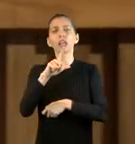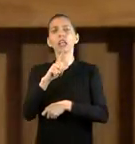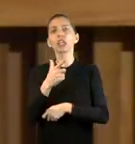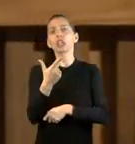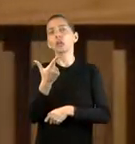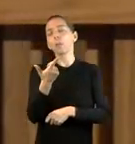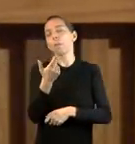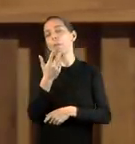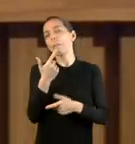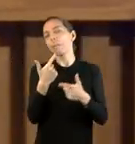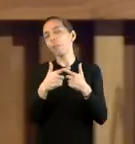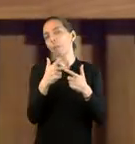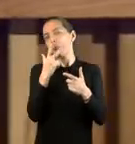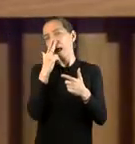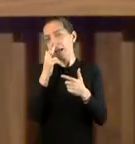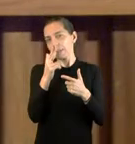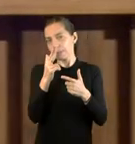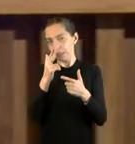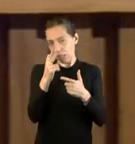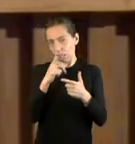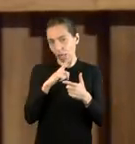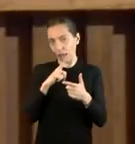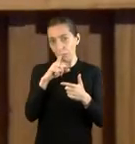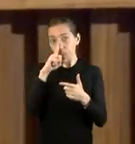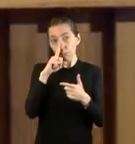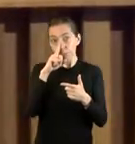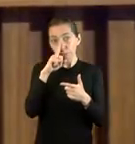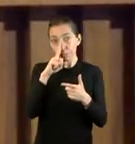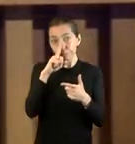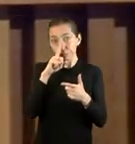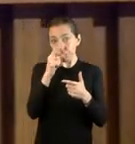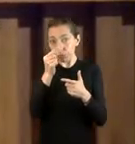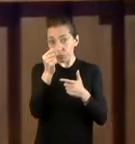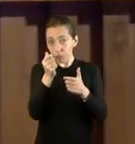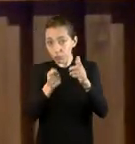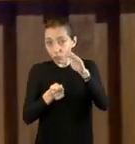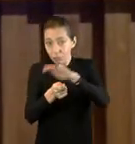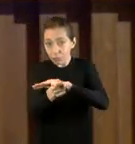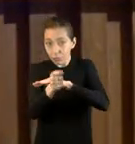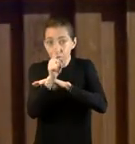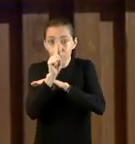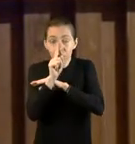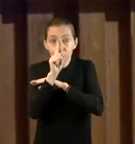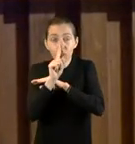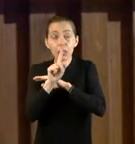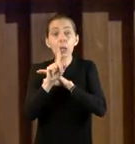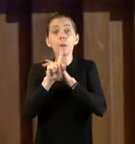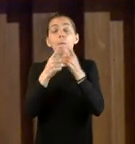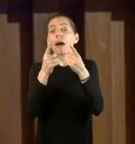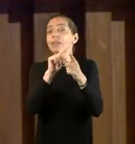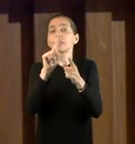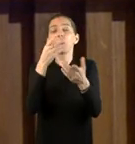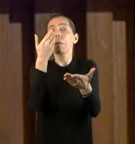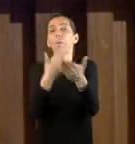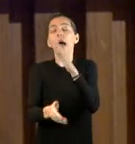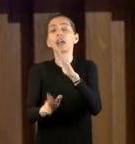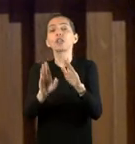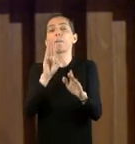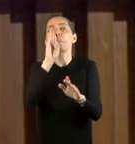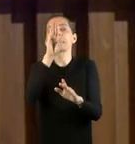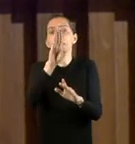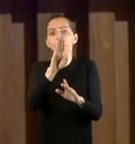riscos, né, tipos de investimento com risco, sem perder o principal, que seria o dinheiro investido. Então, você alcança